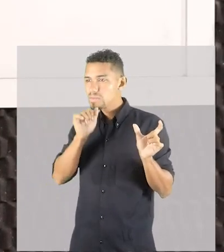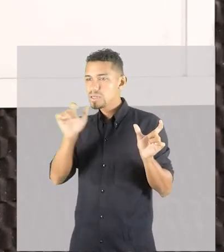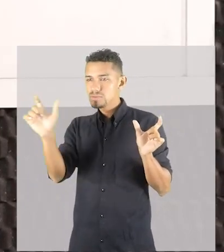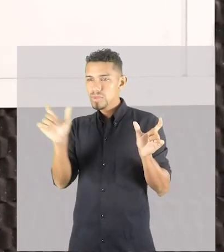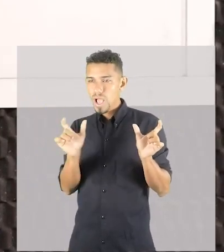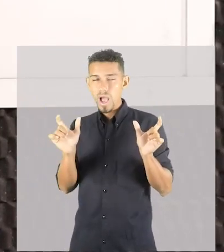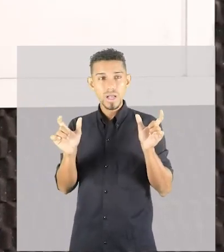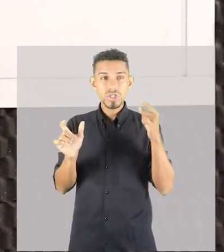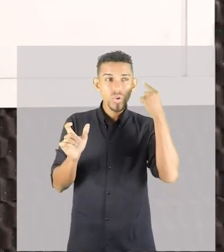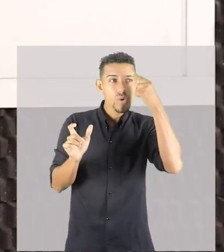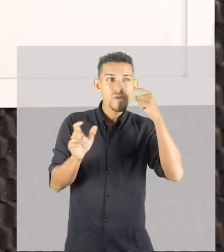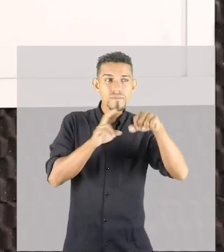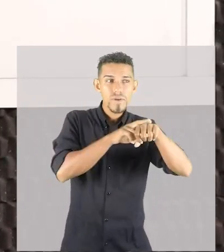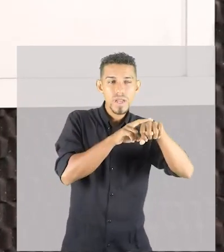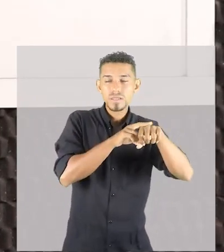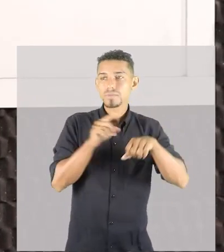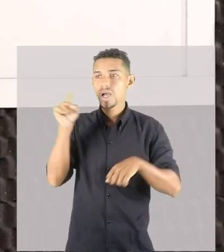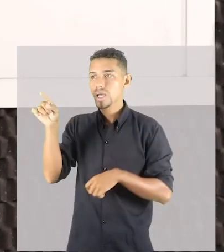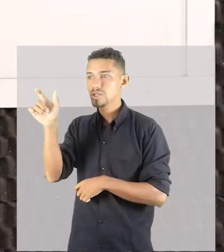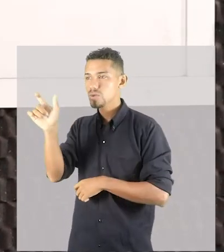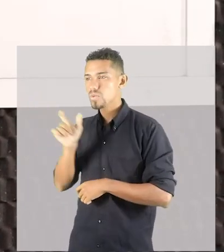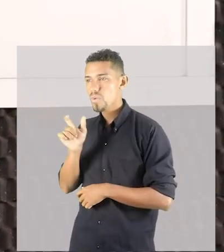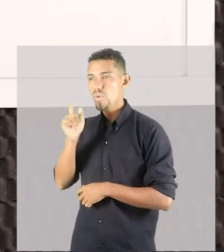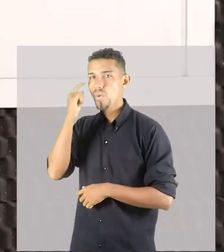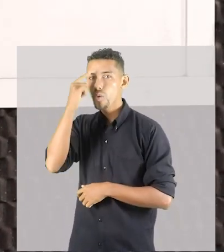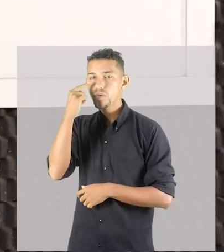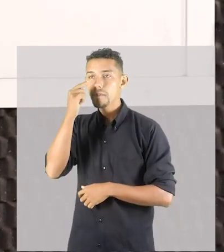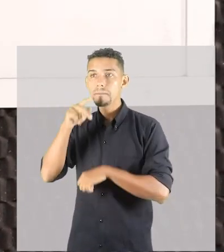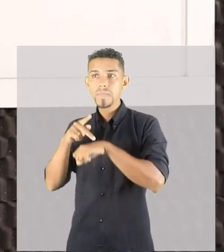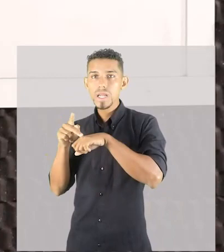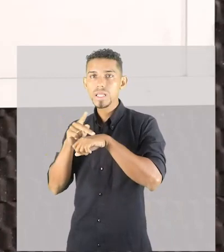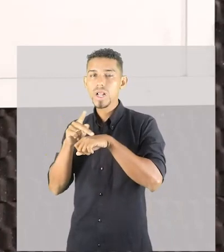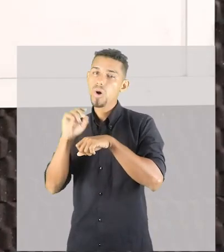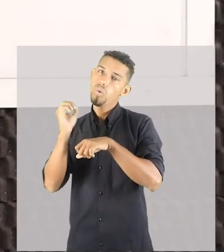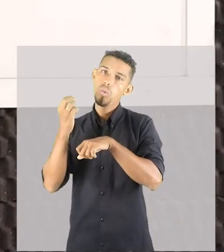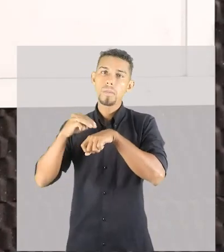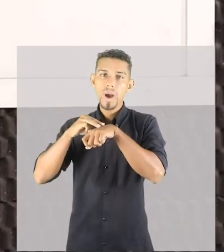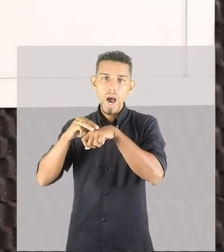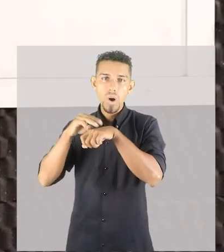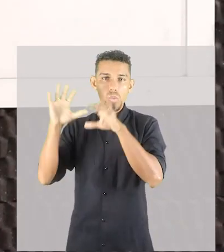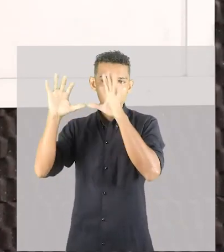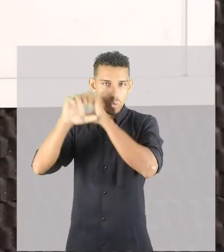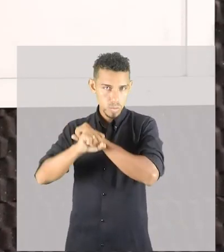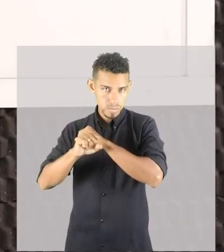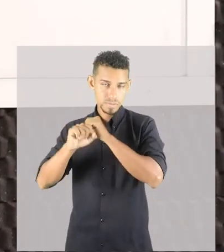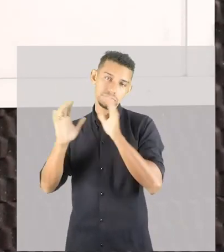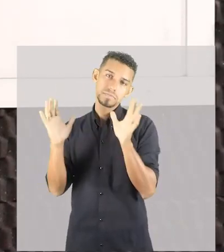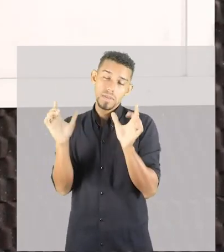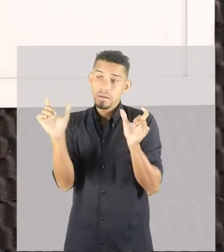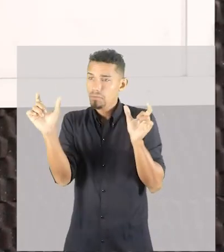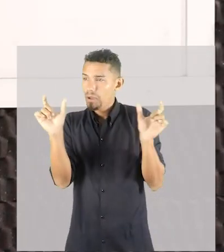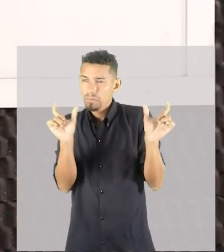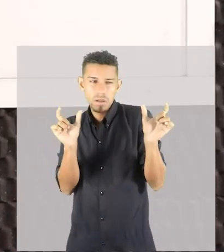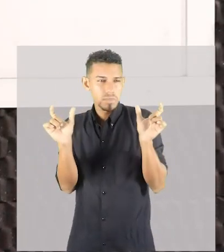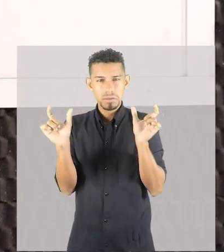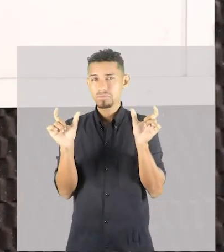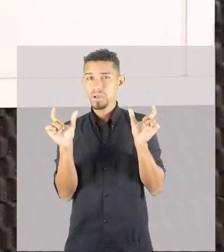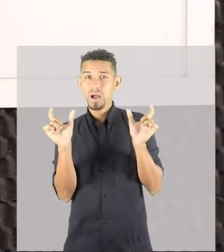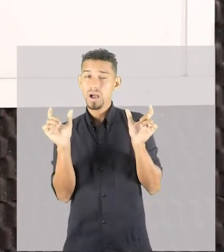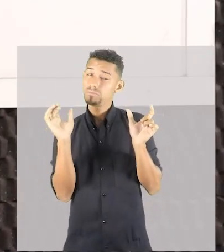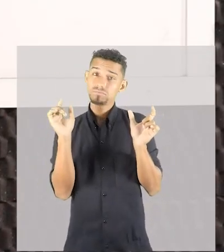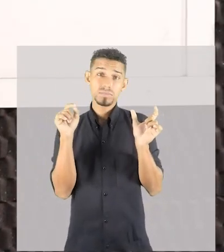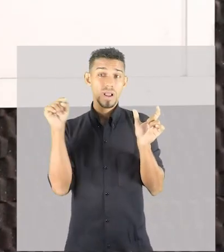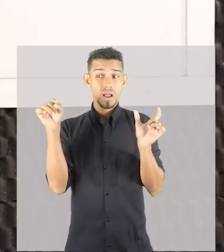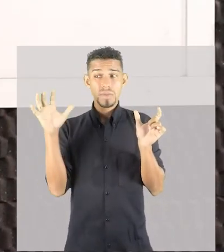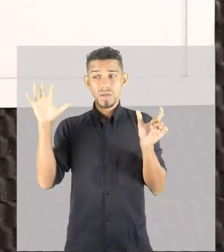sua mãe para pigmentação do olho preta, ou ali marrom escuro. E pode ser que esse gene ali dessa